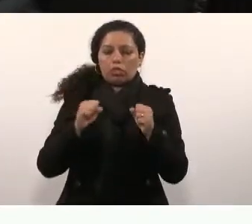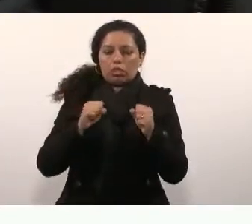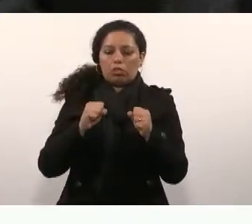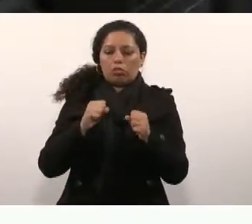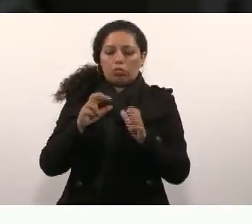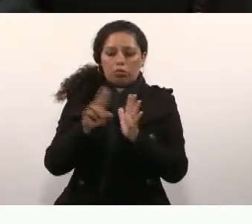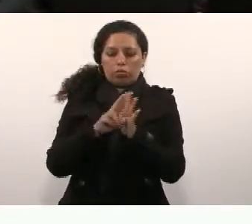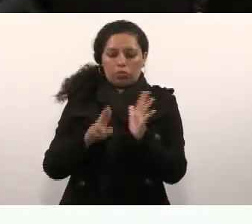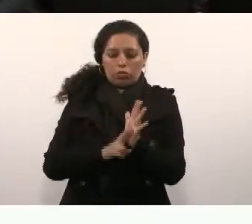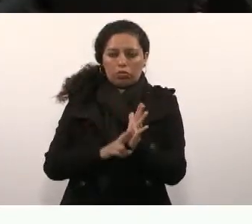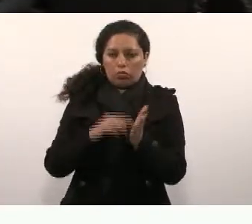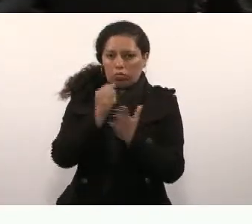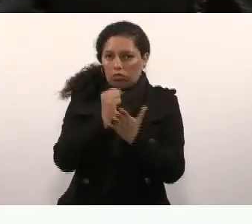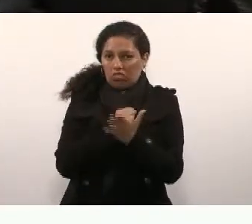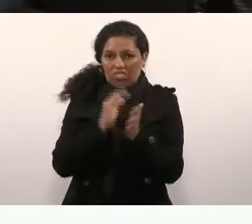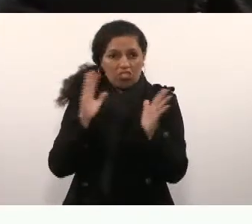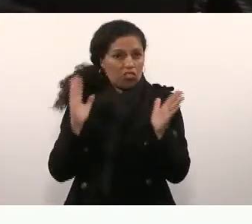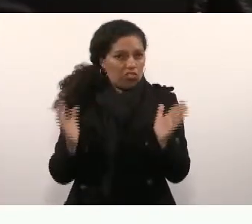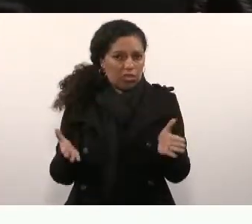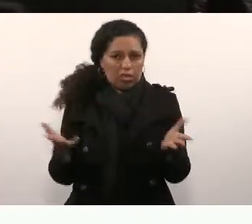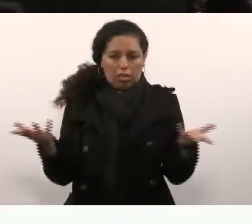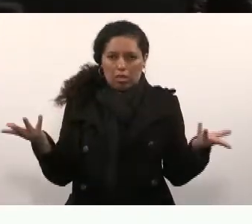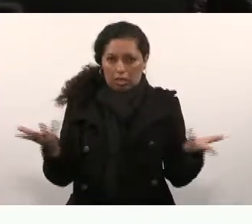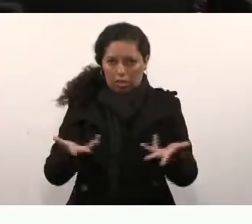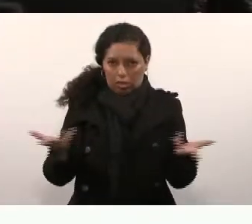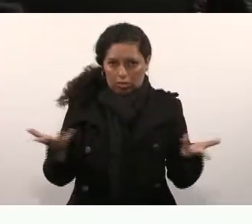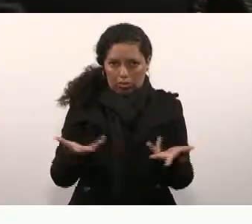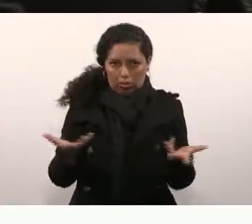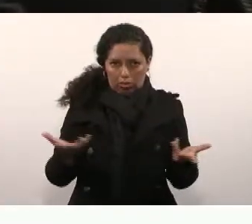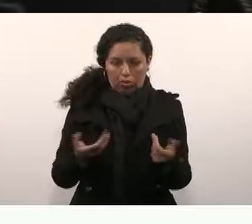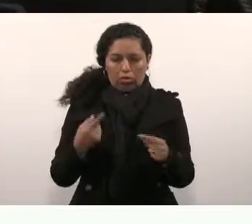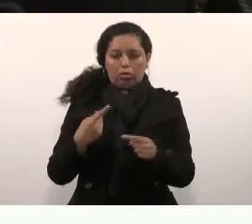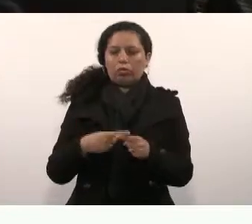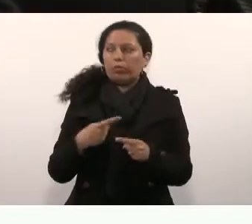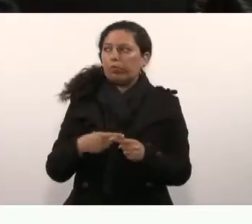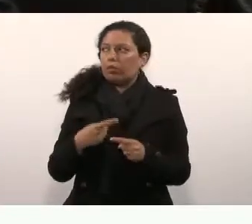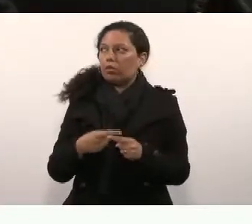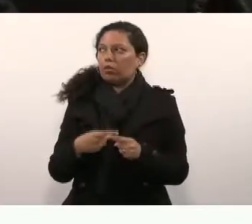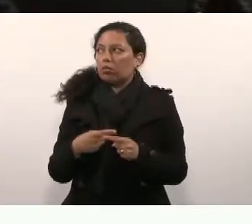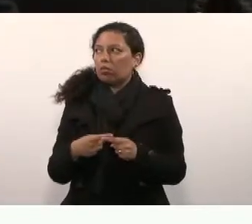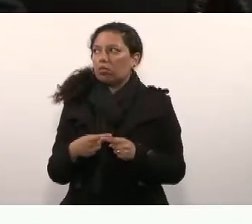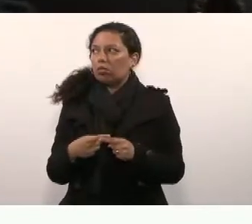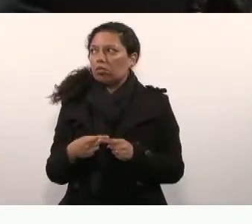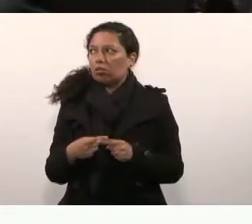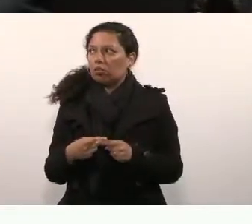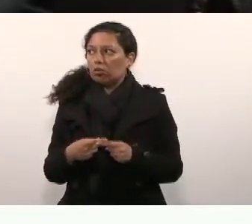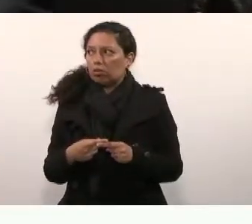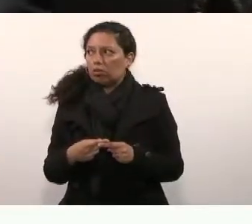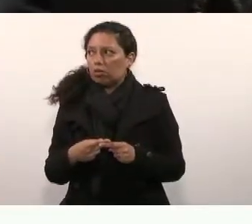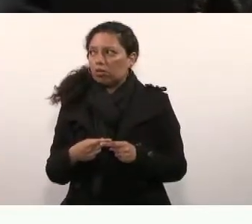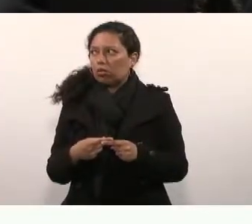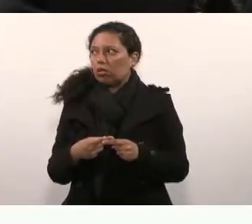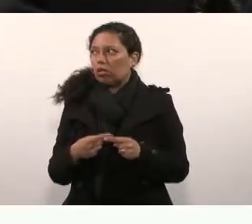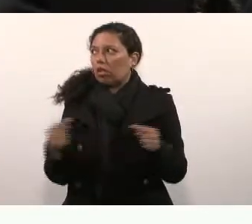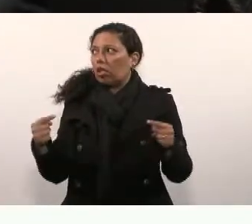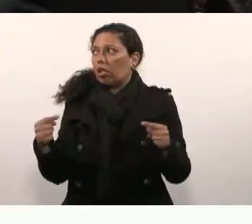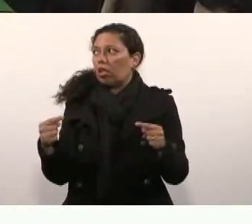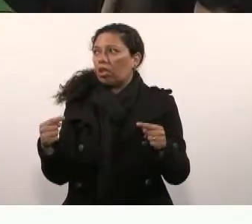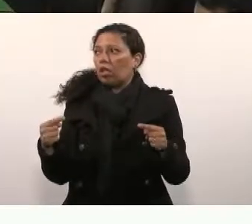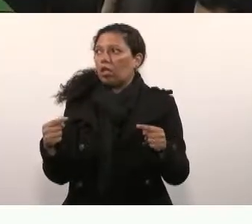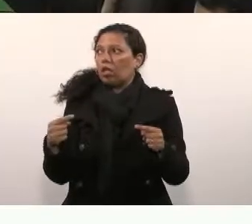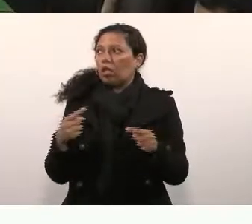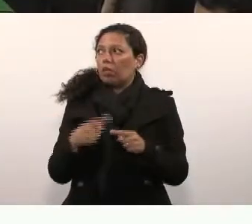esse requerimento de informações, que isso já diz respeito a algo que a gente já poderia estar puxando quanto a isso. E